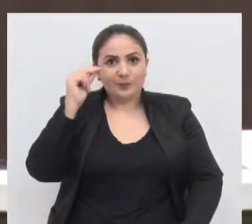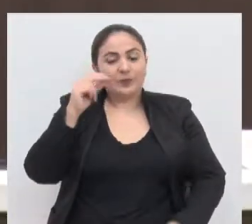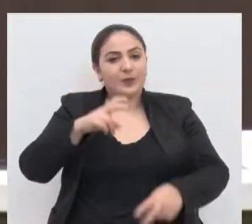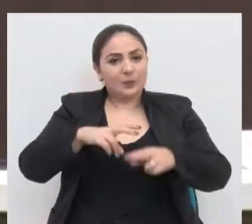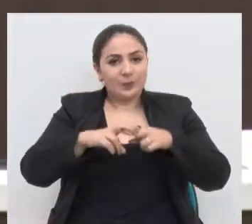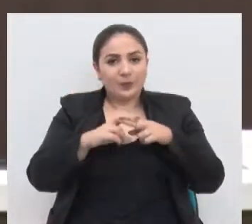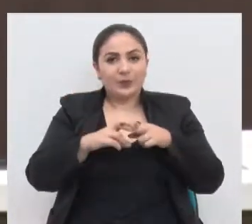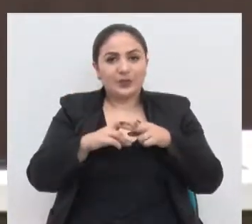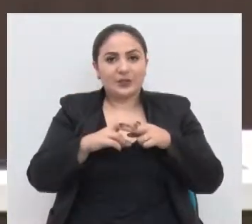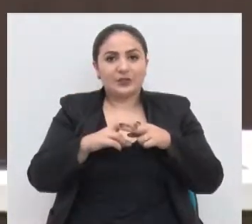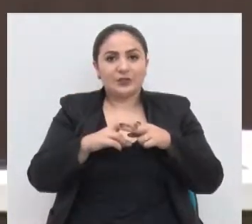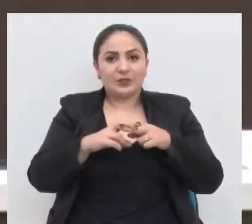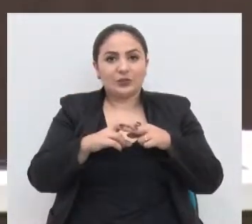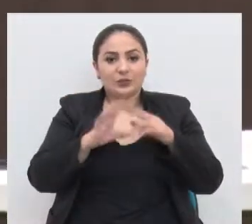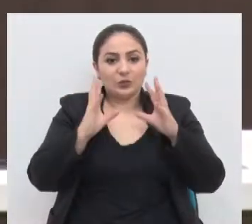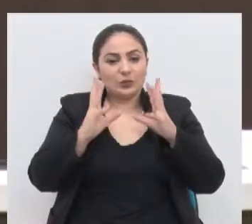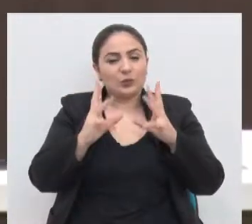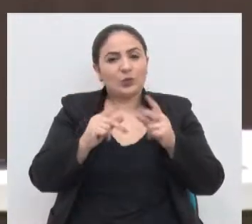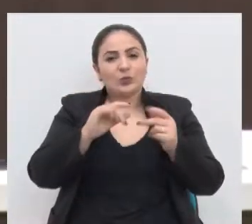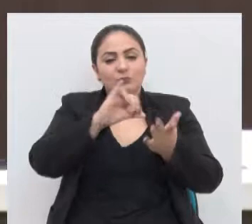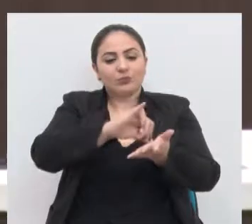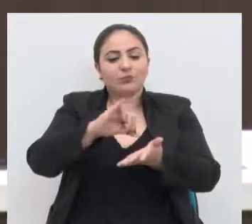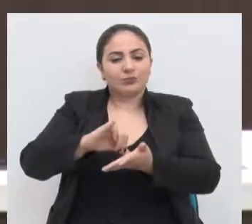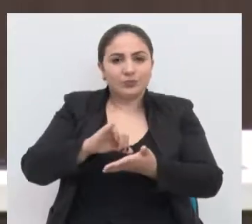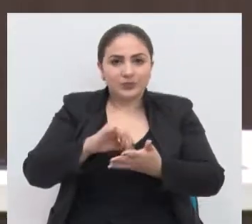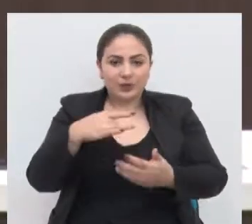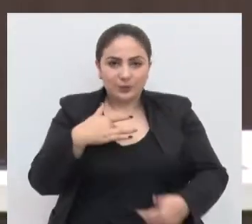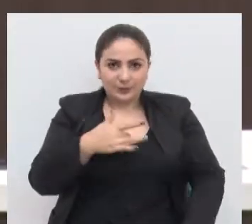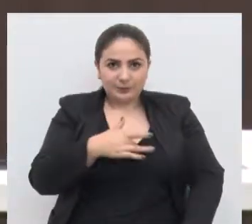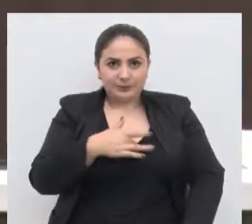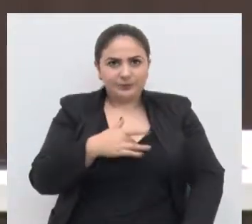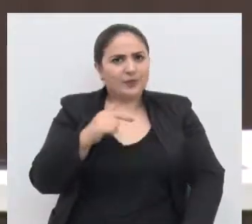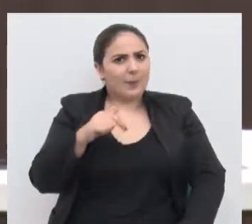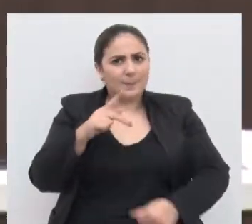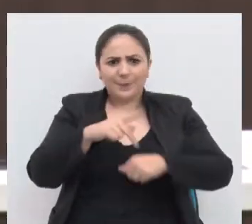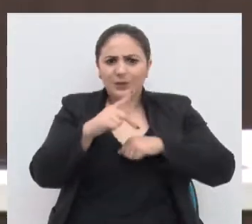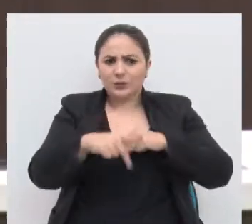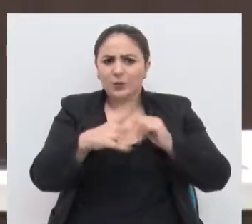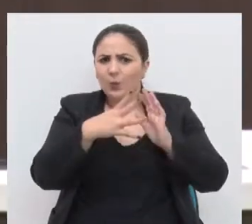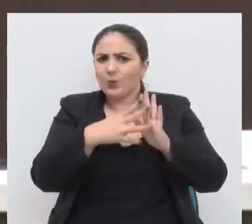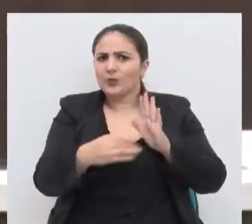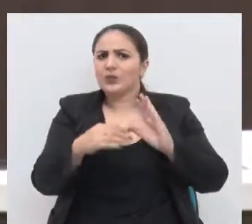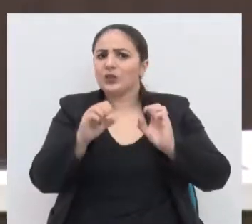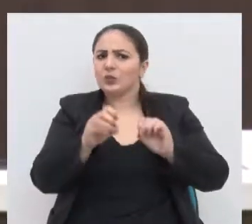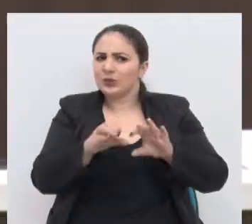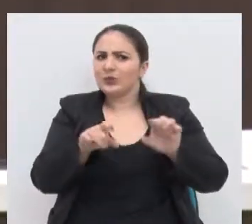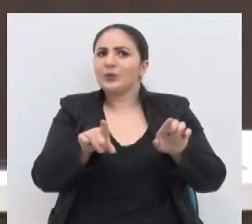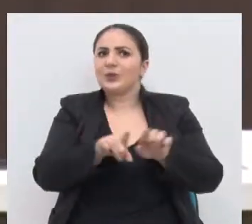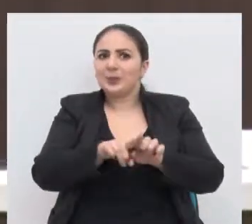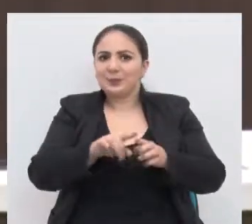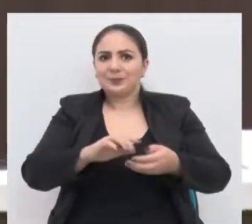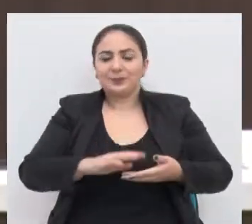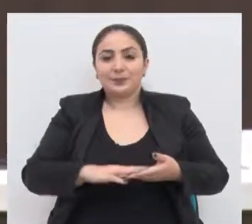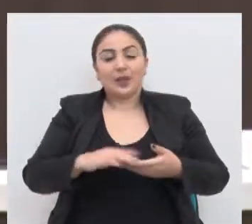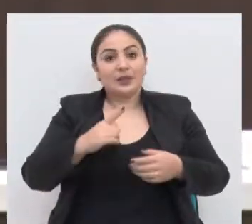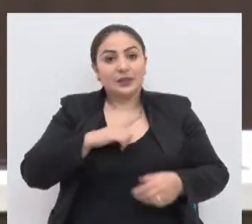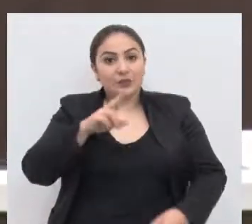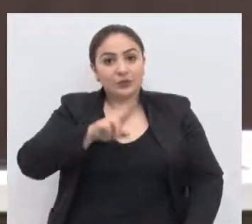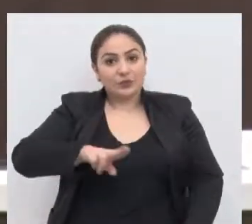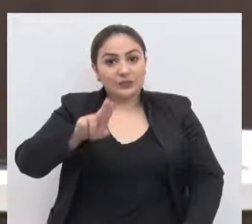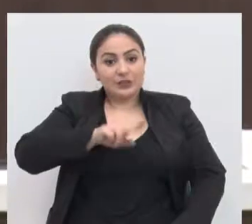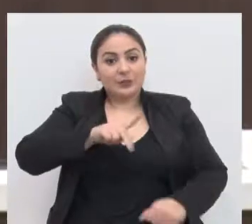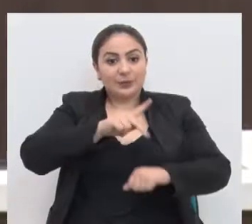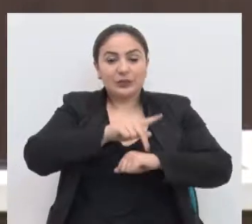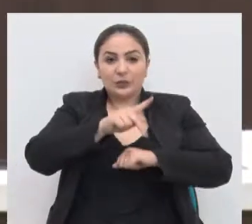Municipal e tantos outros órgãos de saúde. Passo Fundo é referência em educação. Temos a Universidade de